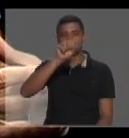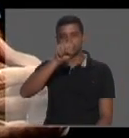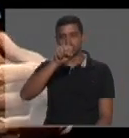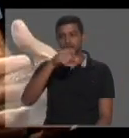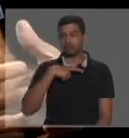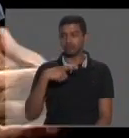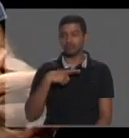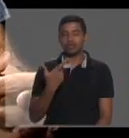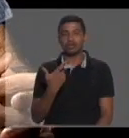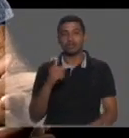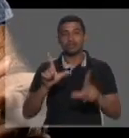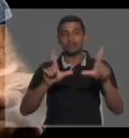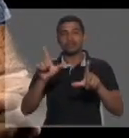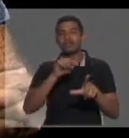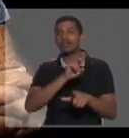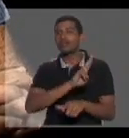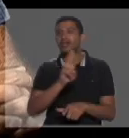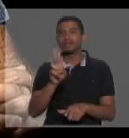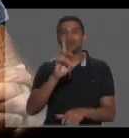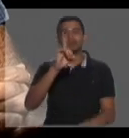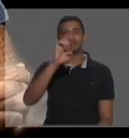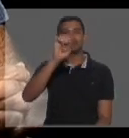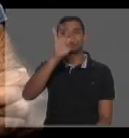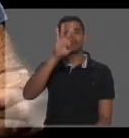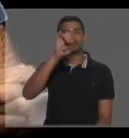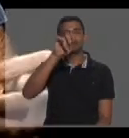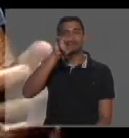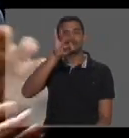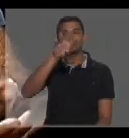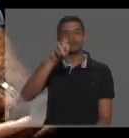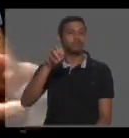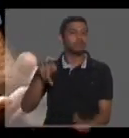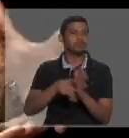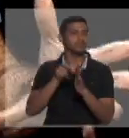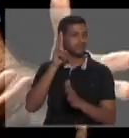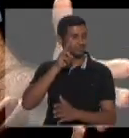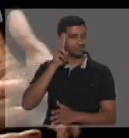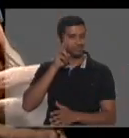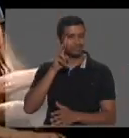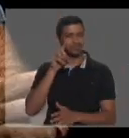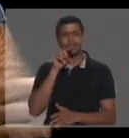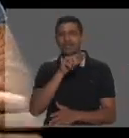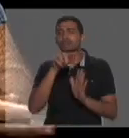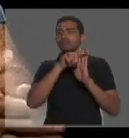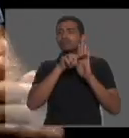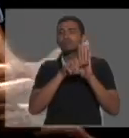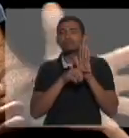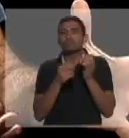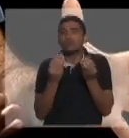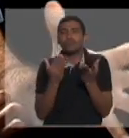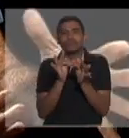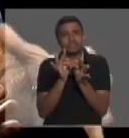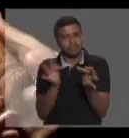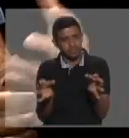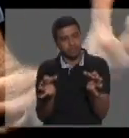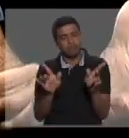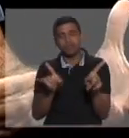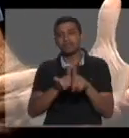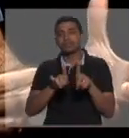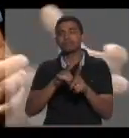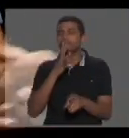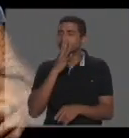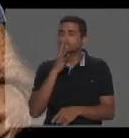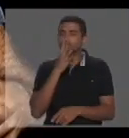um programa para o History Channel chamado Detetives da História. O programa tinha um dispositivo muito simples e ao mesmo